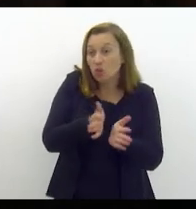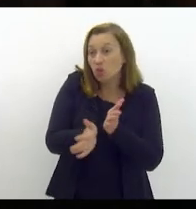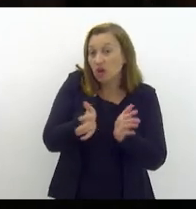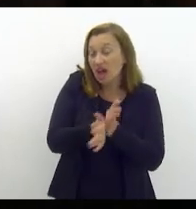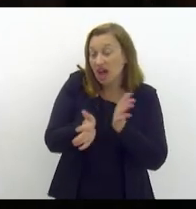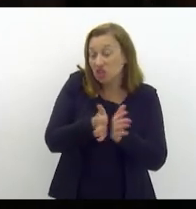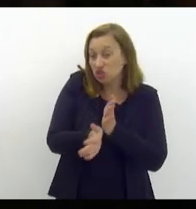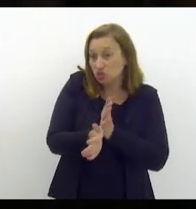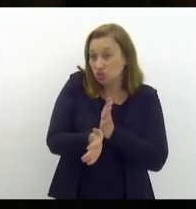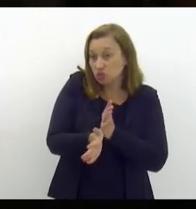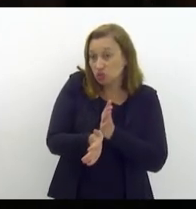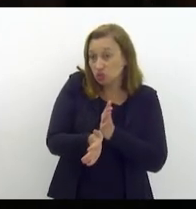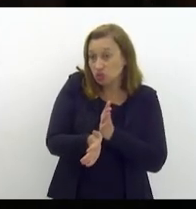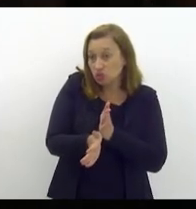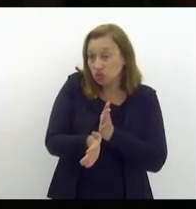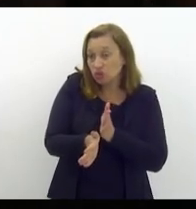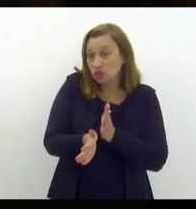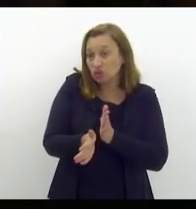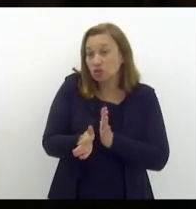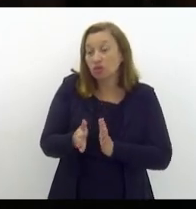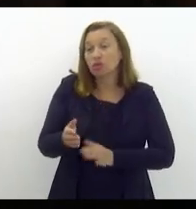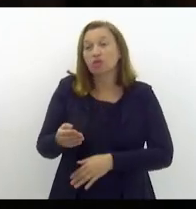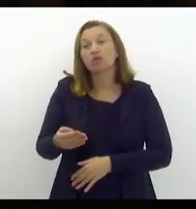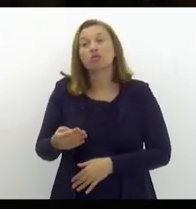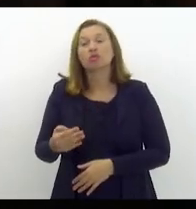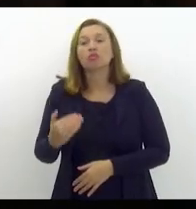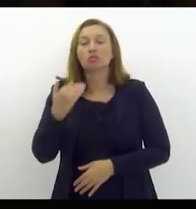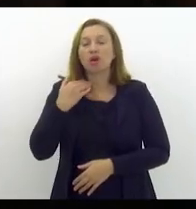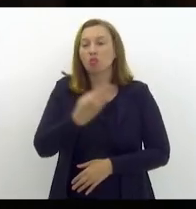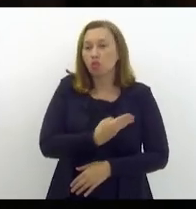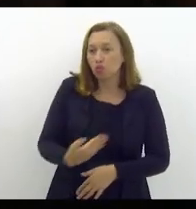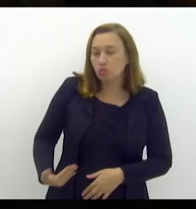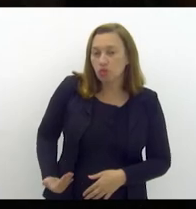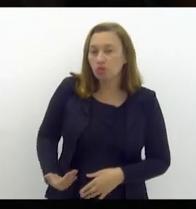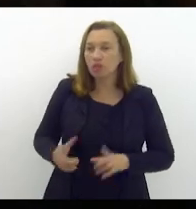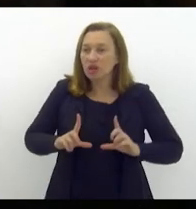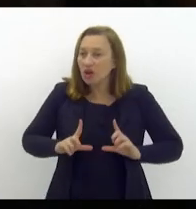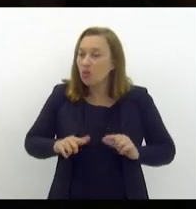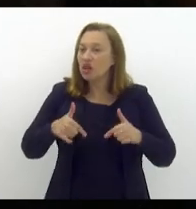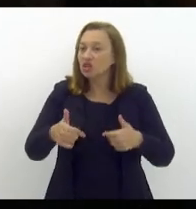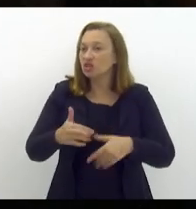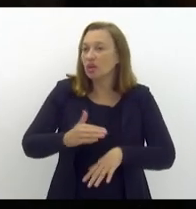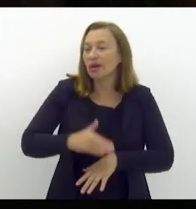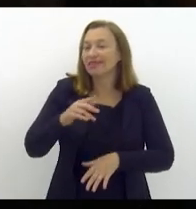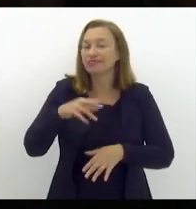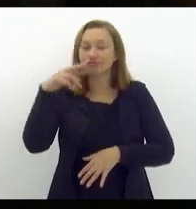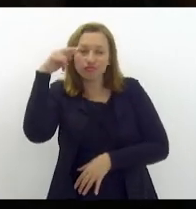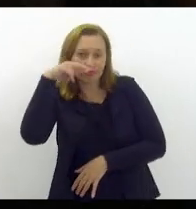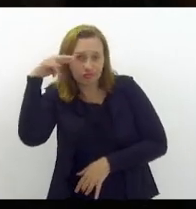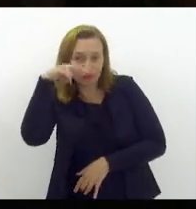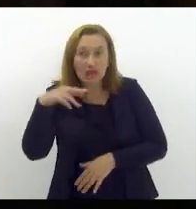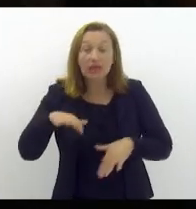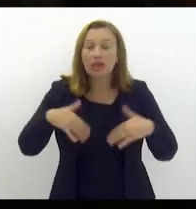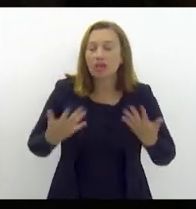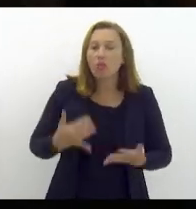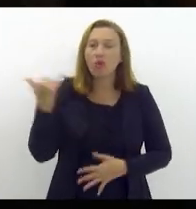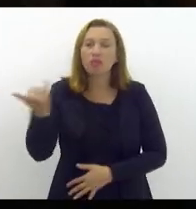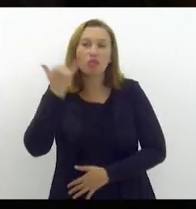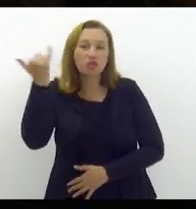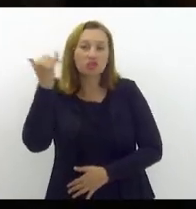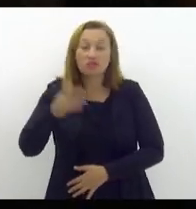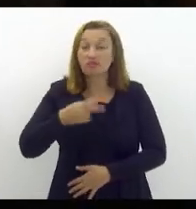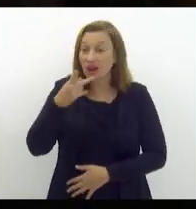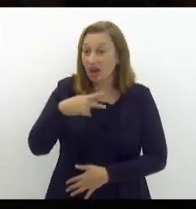financeiro, inclusive, para os cofres públicos, diante de mais uma ação que tem que ser investigada. Então, é importante